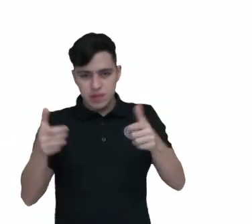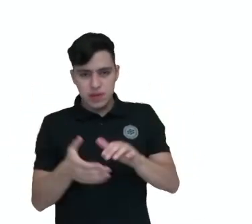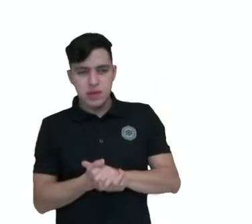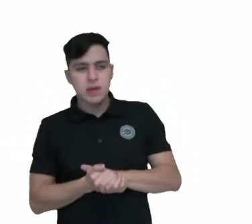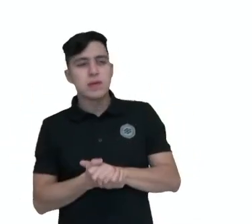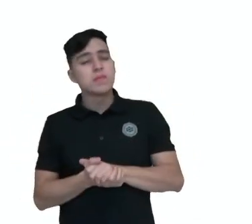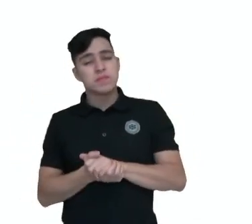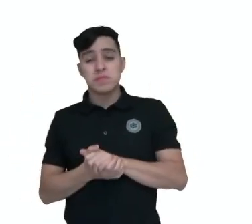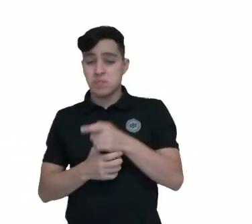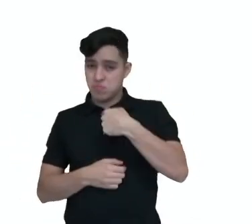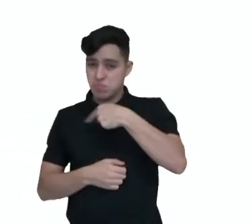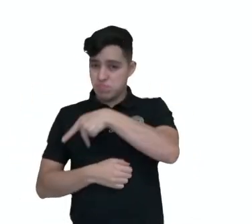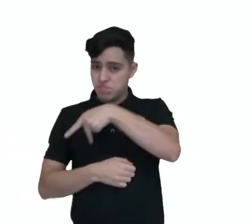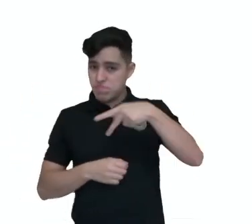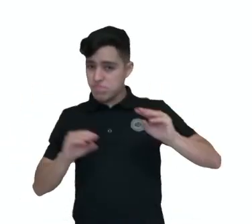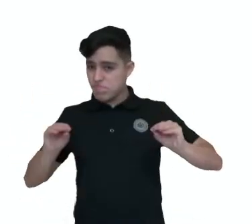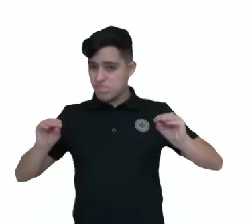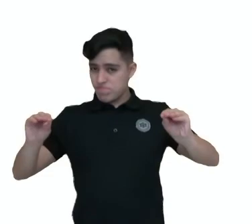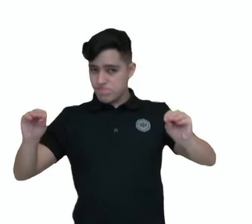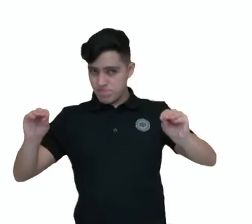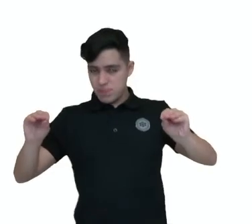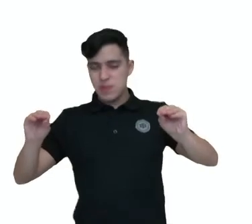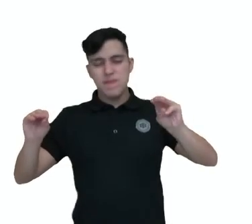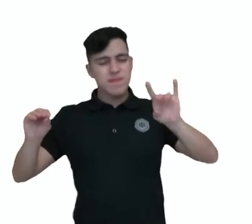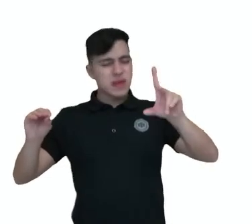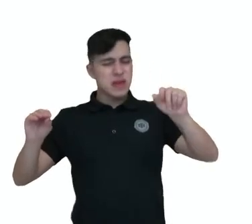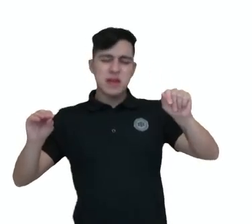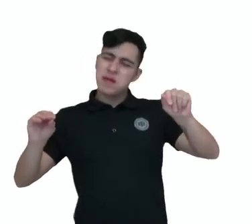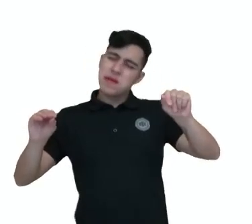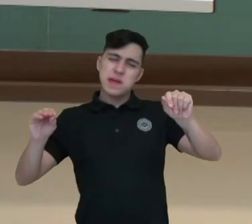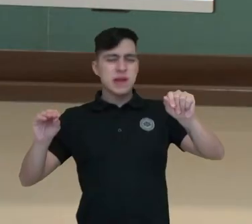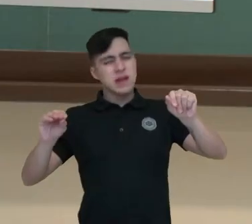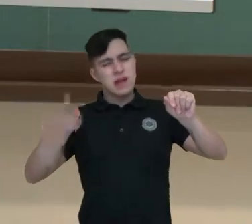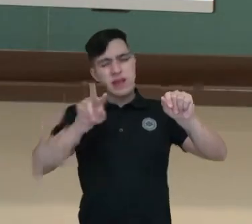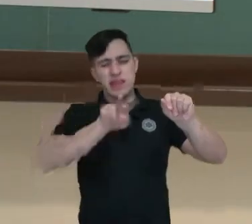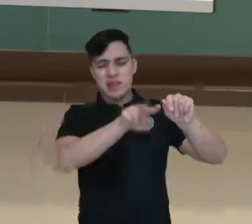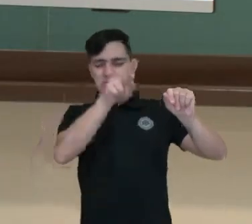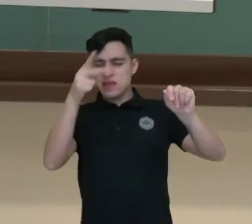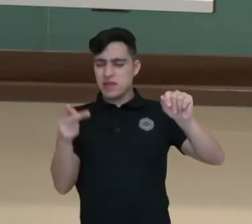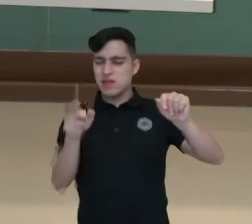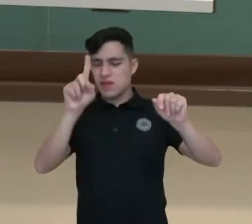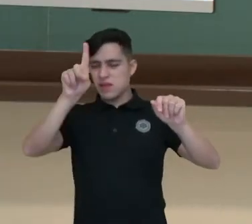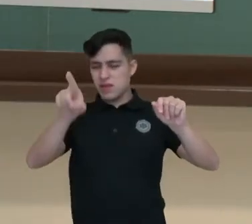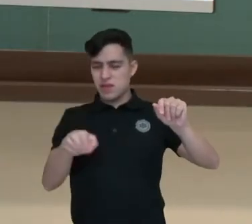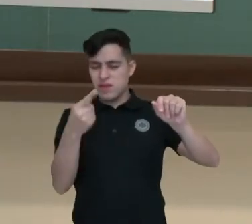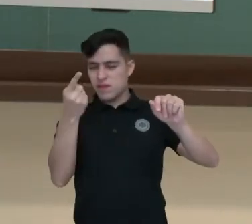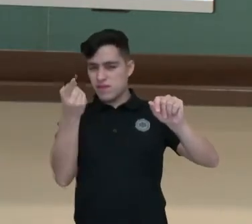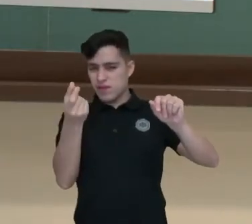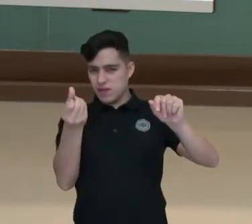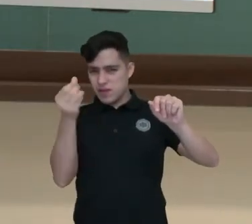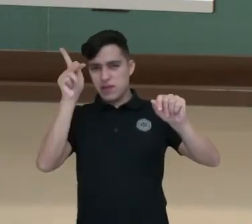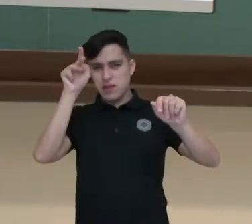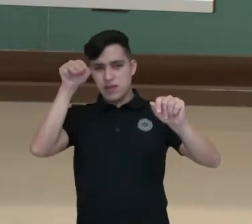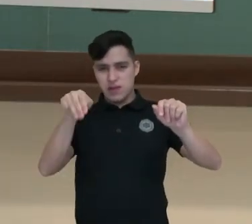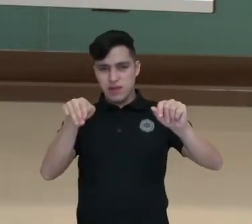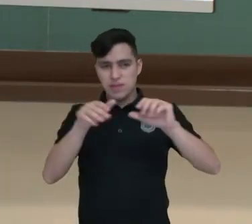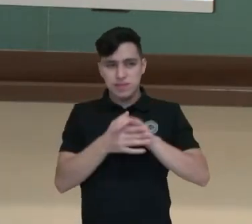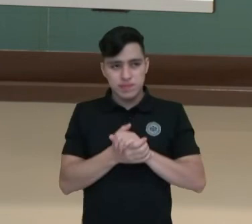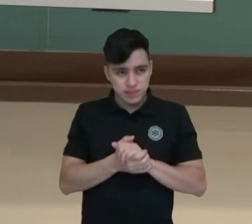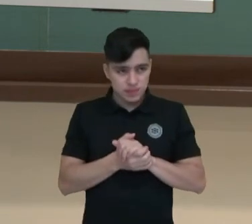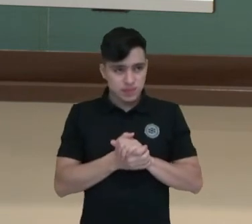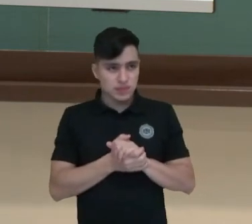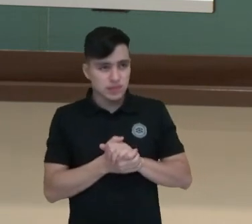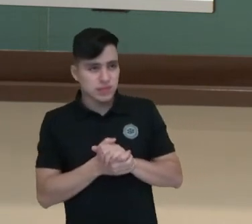citou ali para vocês que uma milha é aproximadamente 1,6 quilômetros. Então, olha só, eu vou pegar